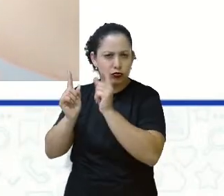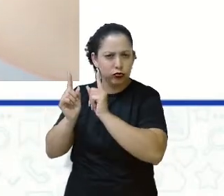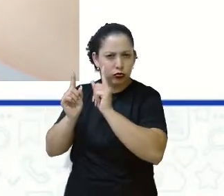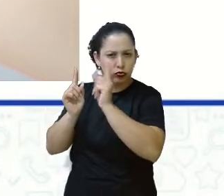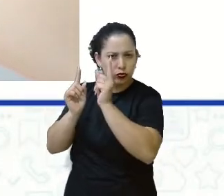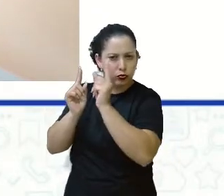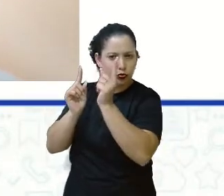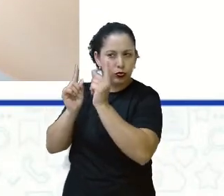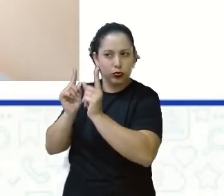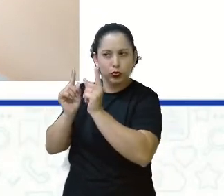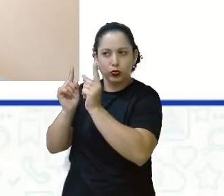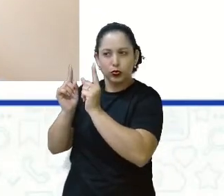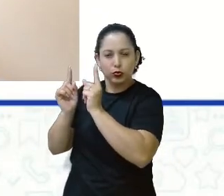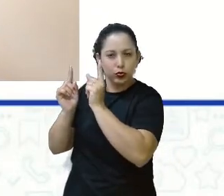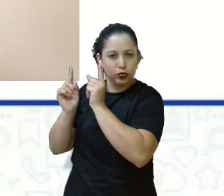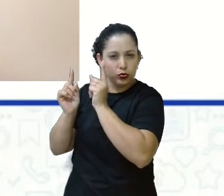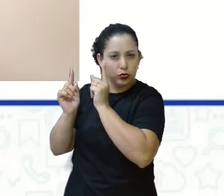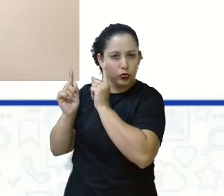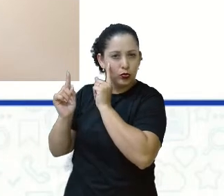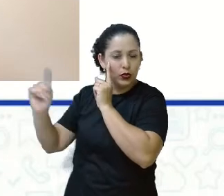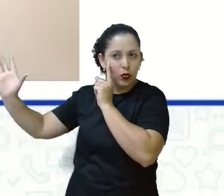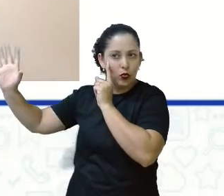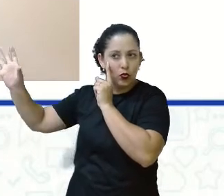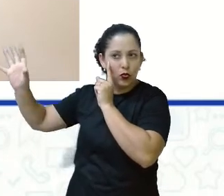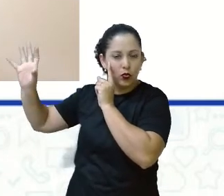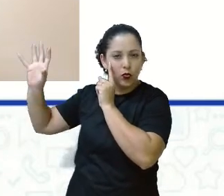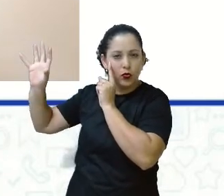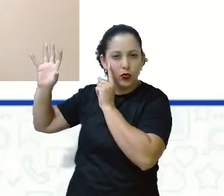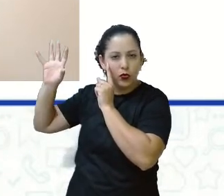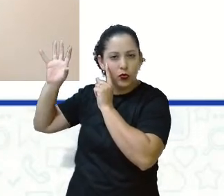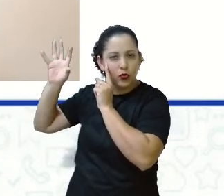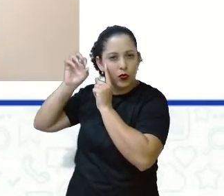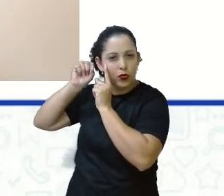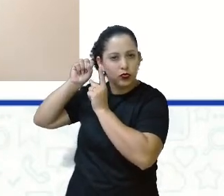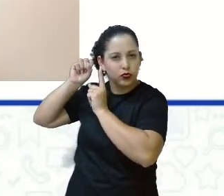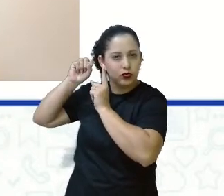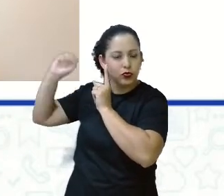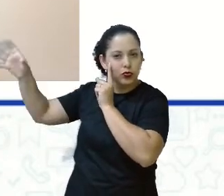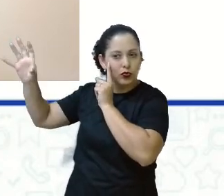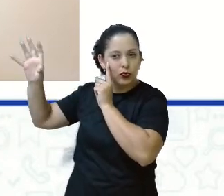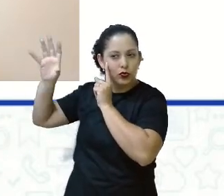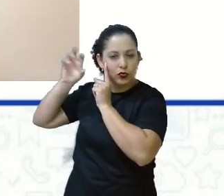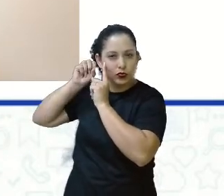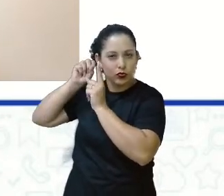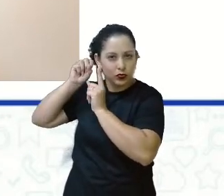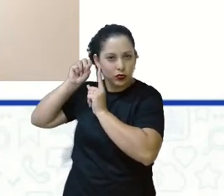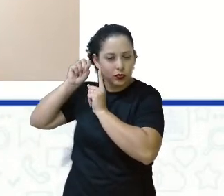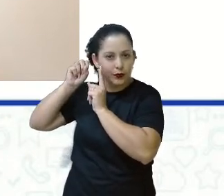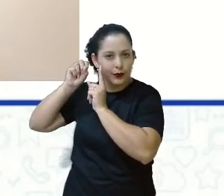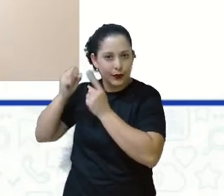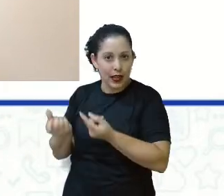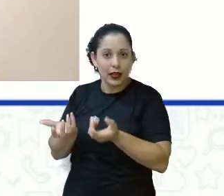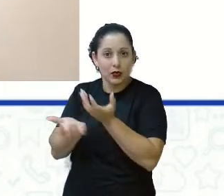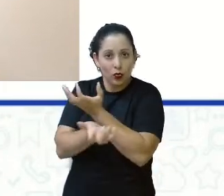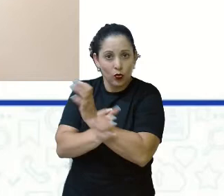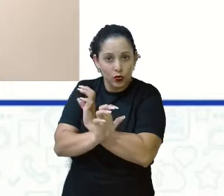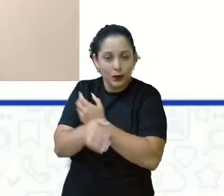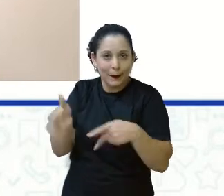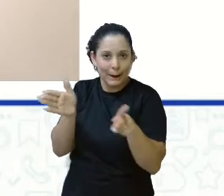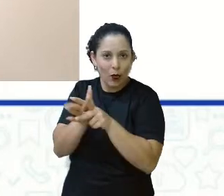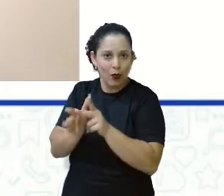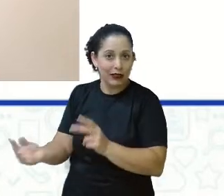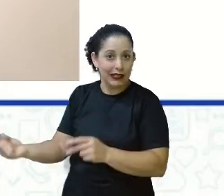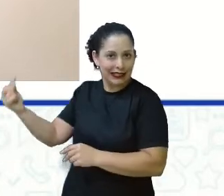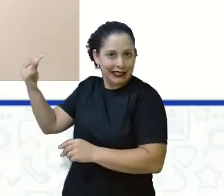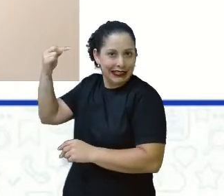se movimentar. A cadeia ossicular é formada pelo martelo, bigorna e estrebo. As vibrações sonoras se movem ao longo